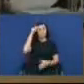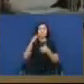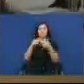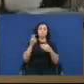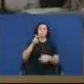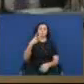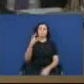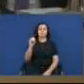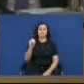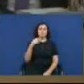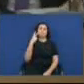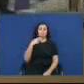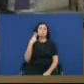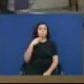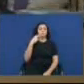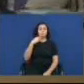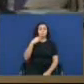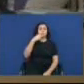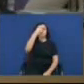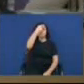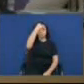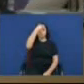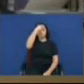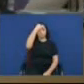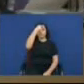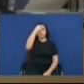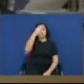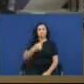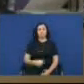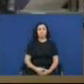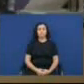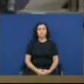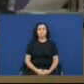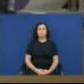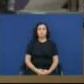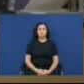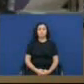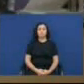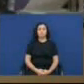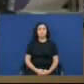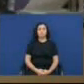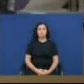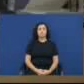Requerimento 530, vereador Edivaldo Soares Antunes, o Dinho.